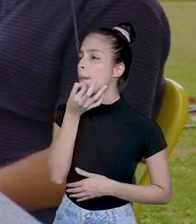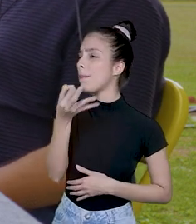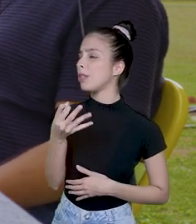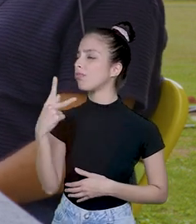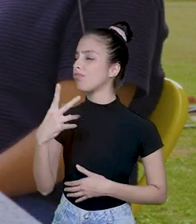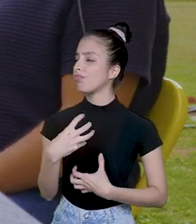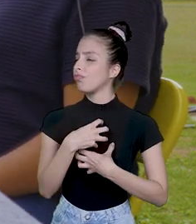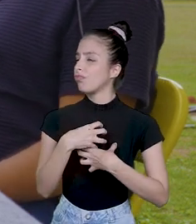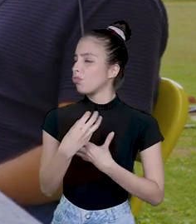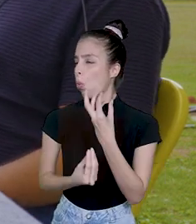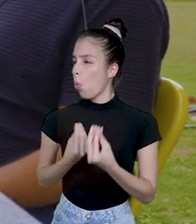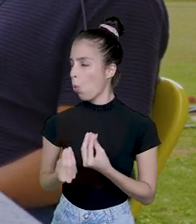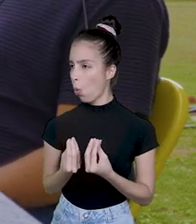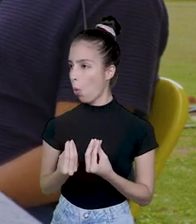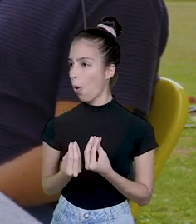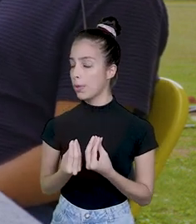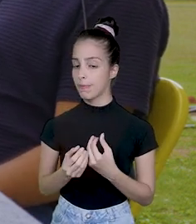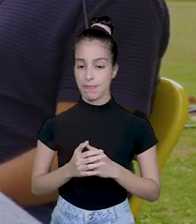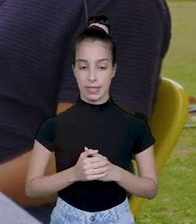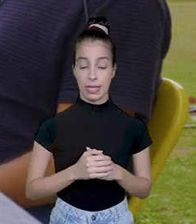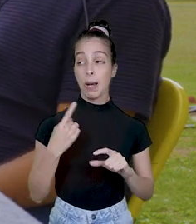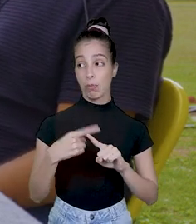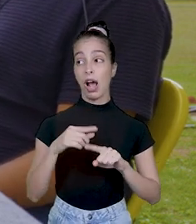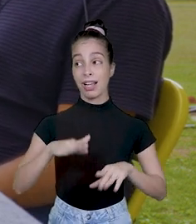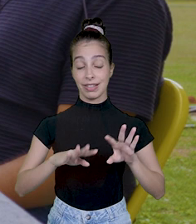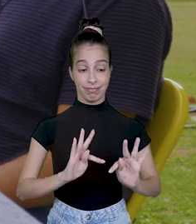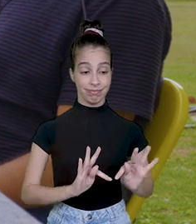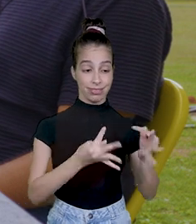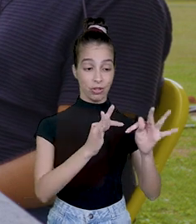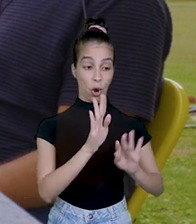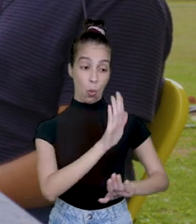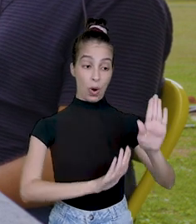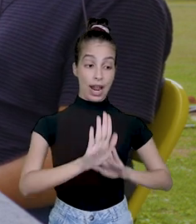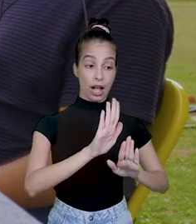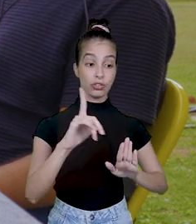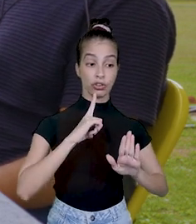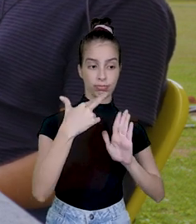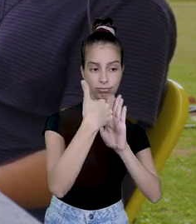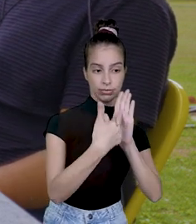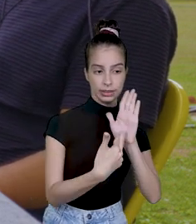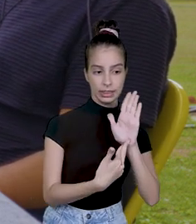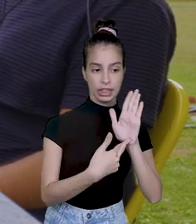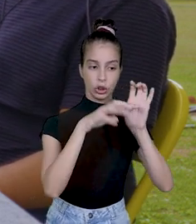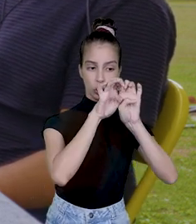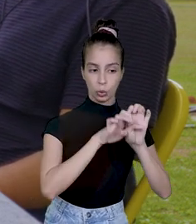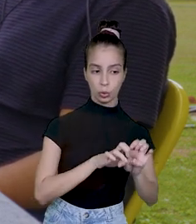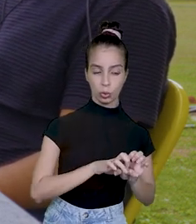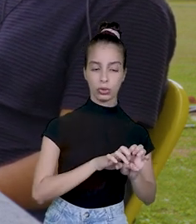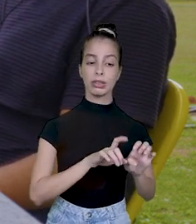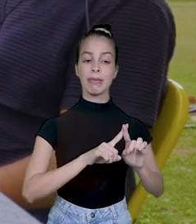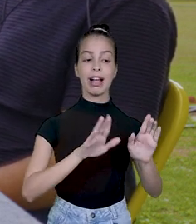forma bem eh não estruturada né Não exatamente eh